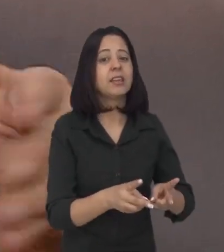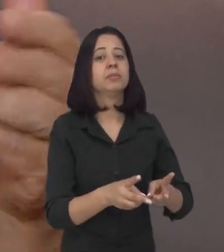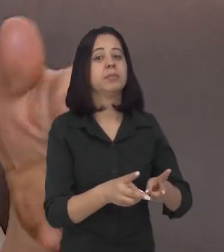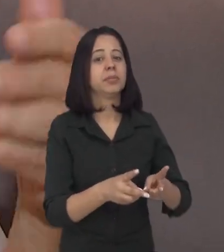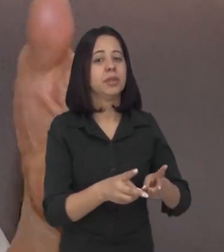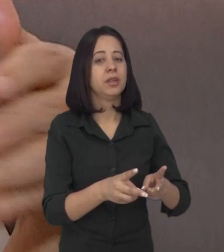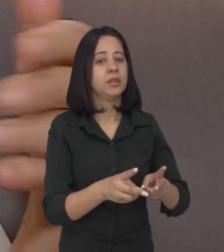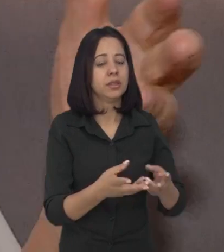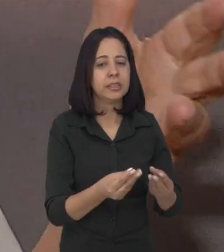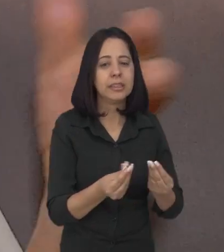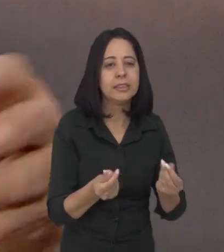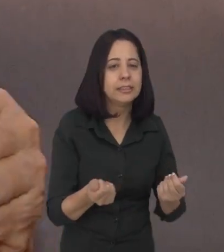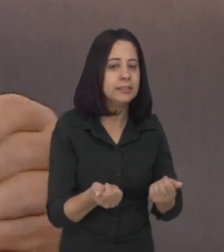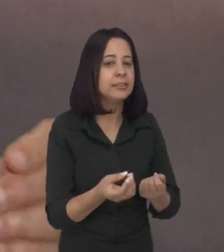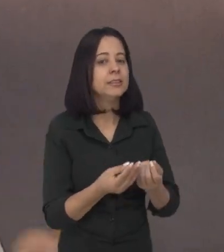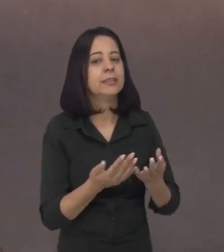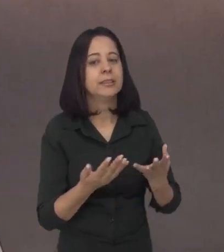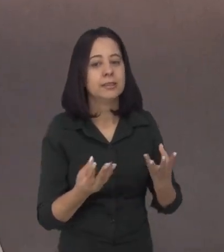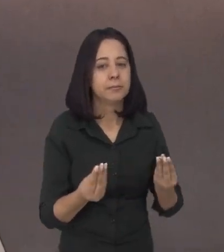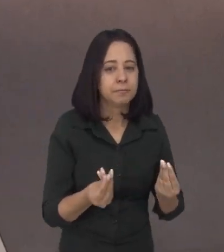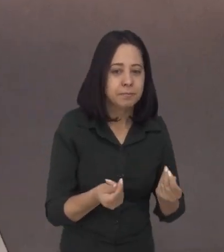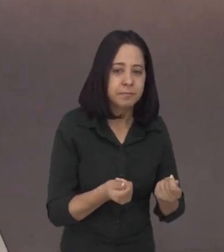se envolveu, certo, com